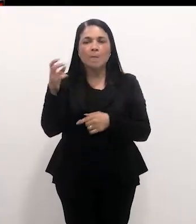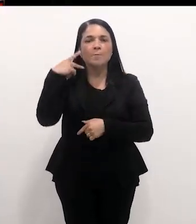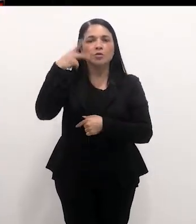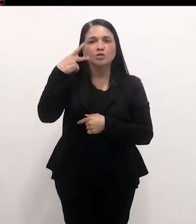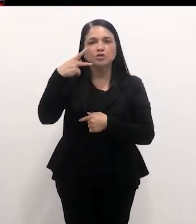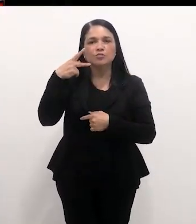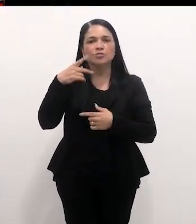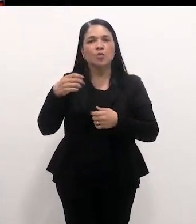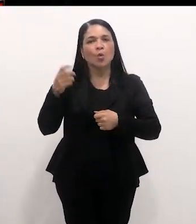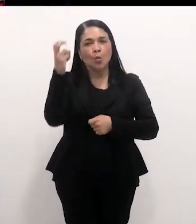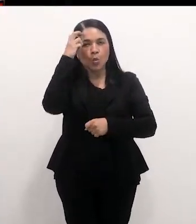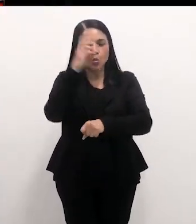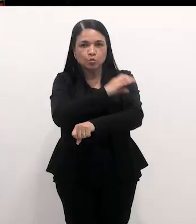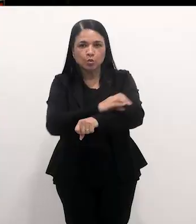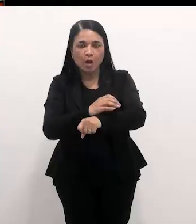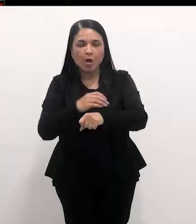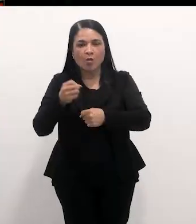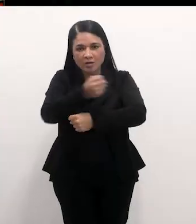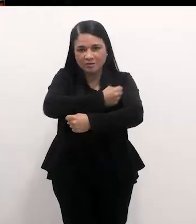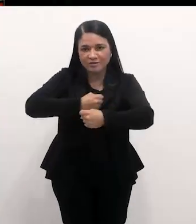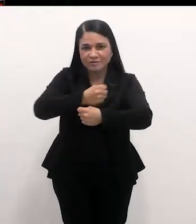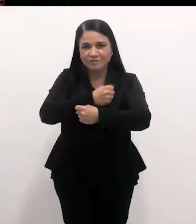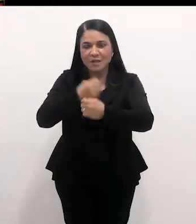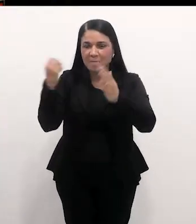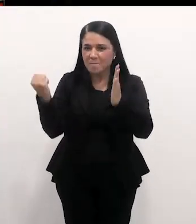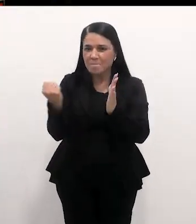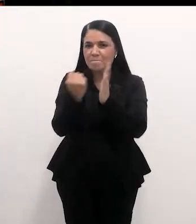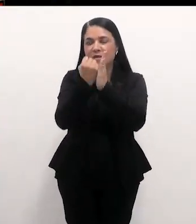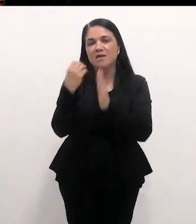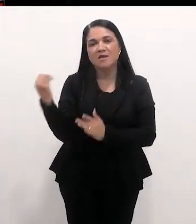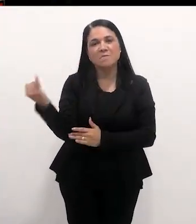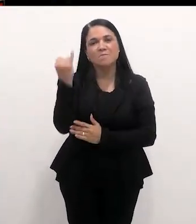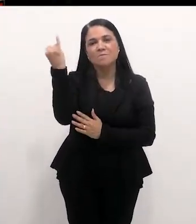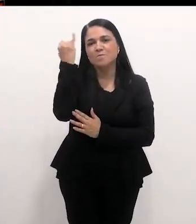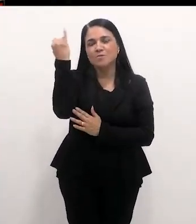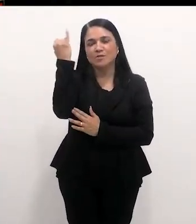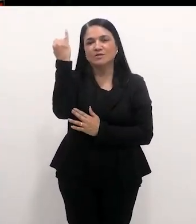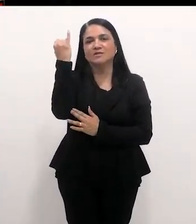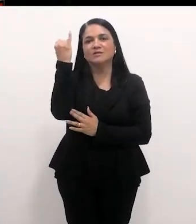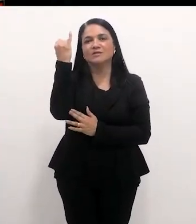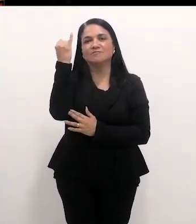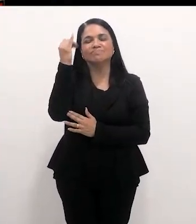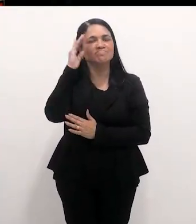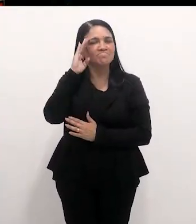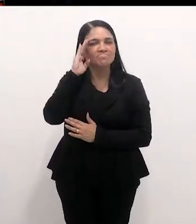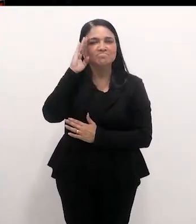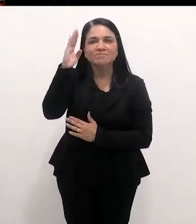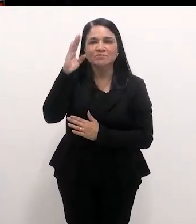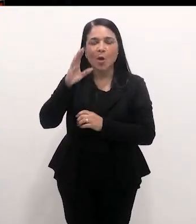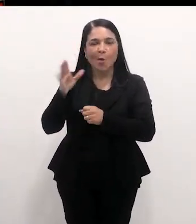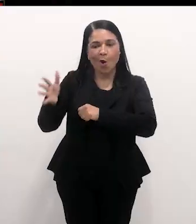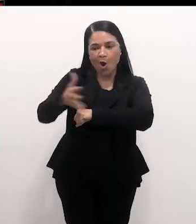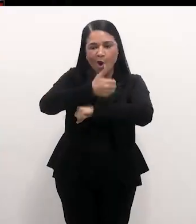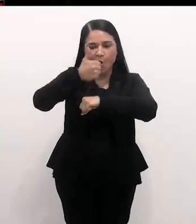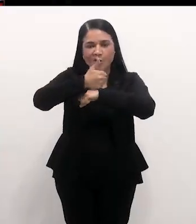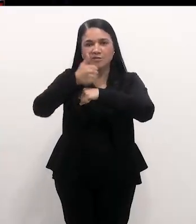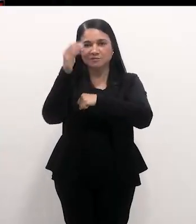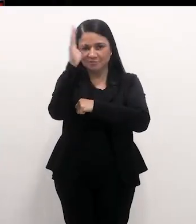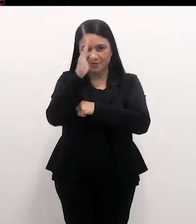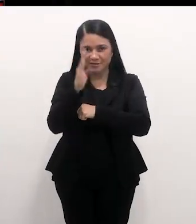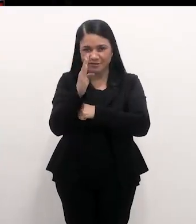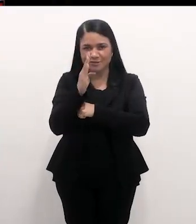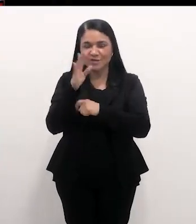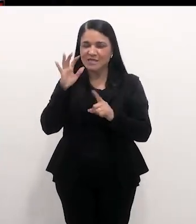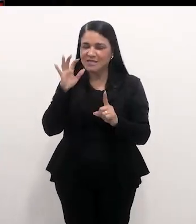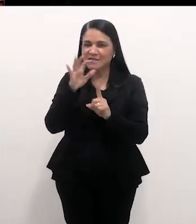italiana. Debatemos aqui aspectos políticos, culturais, gastronômicos e que demarcam a importância dessa que